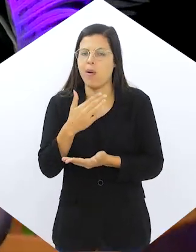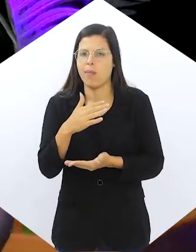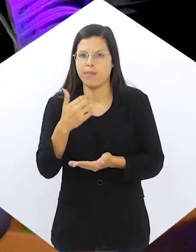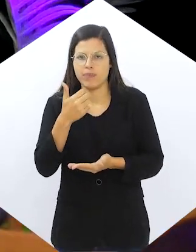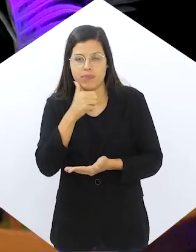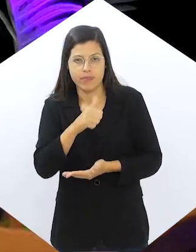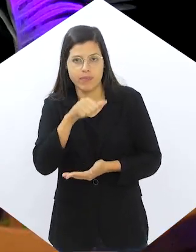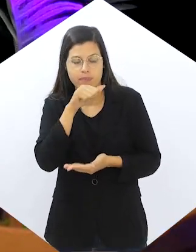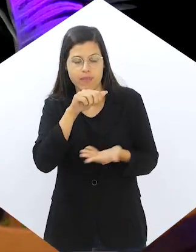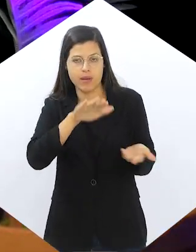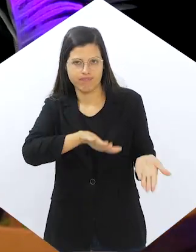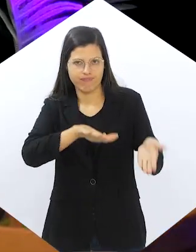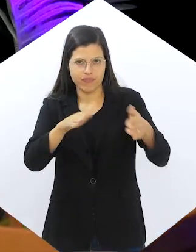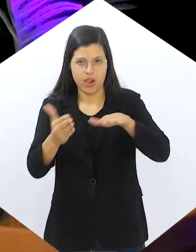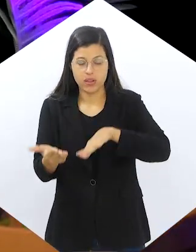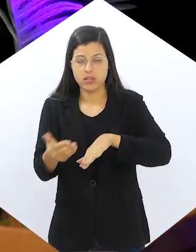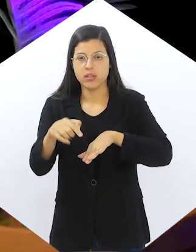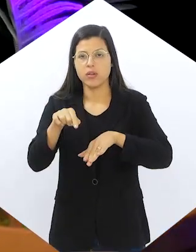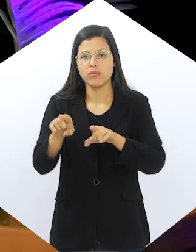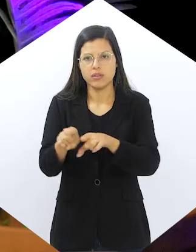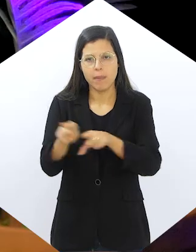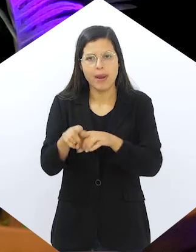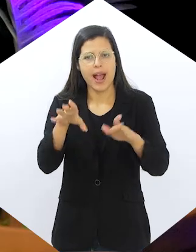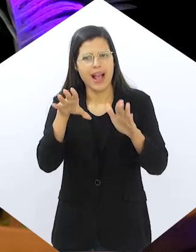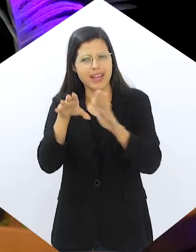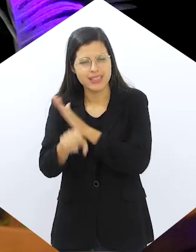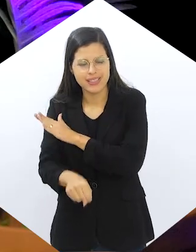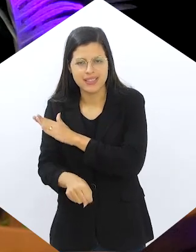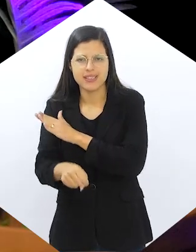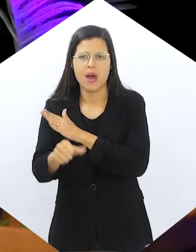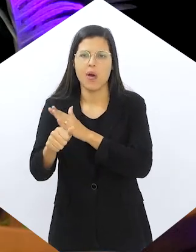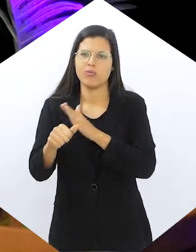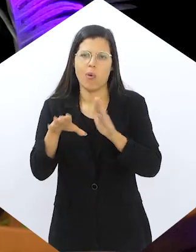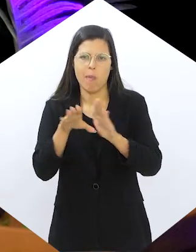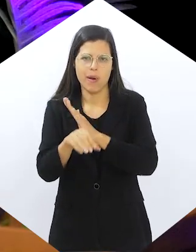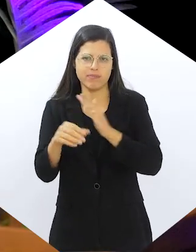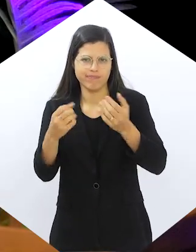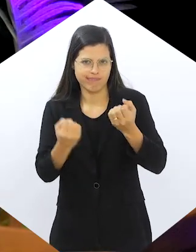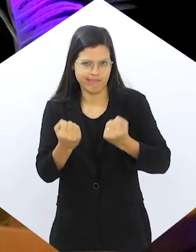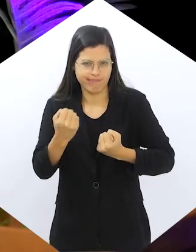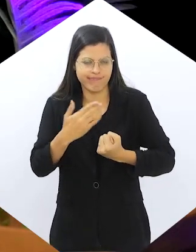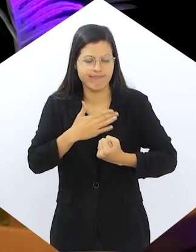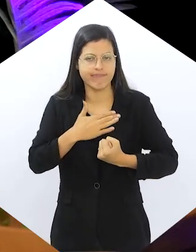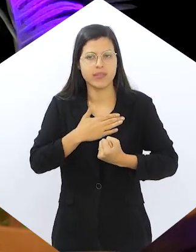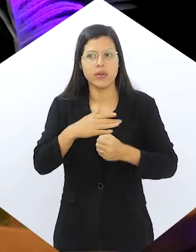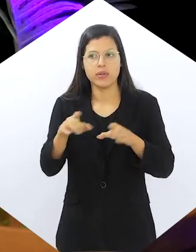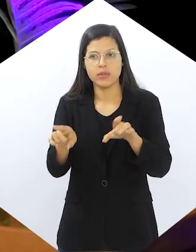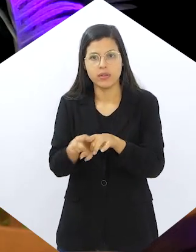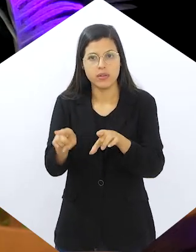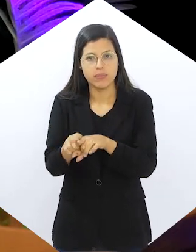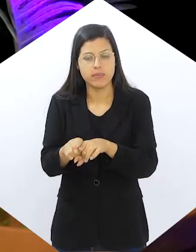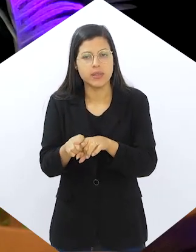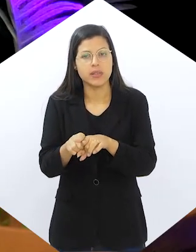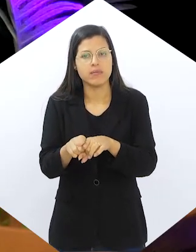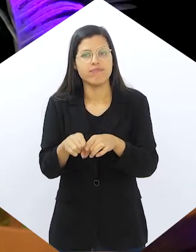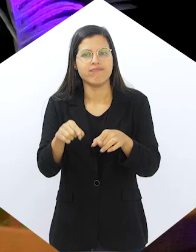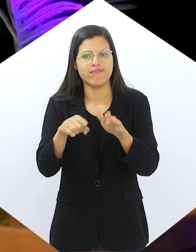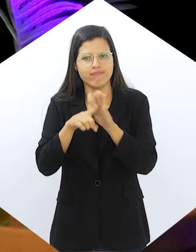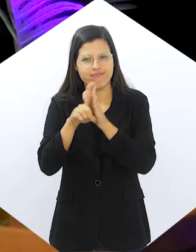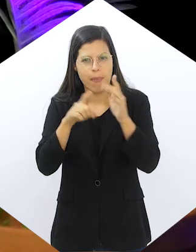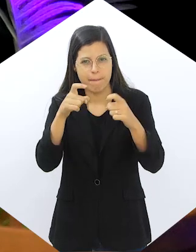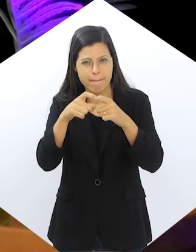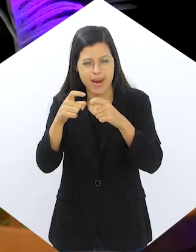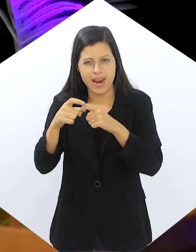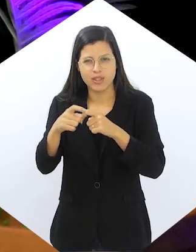mãe faleceu, eu tive logo depois um assalto à mão armada, roubaram meu carro, entre outras coisas. E eu fui diagnosticada com um